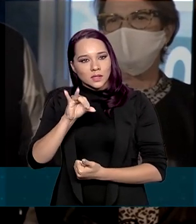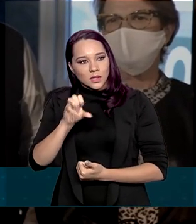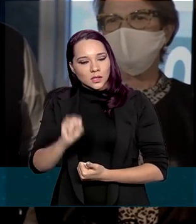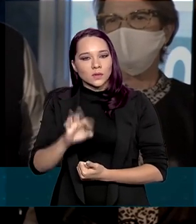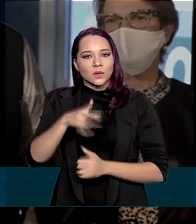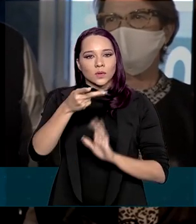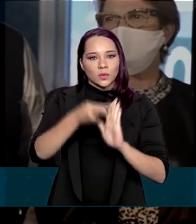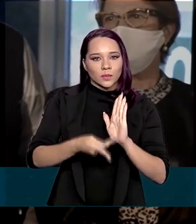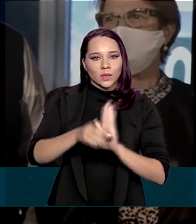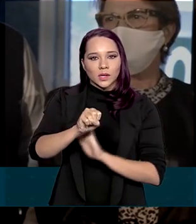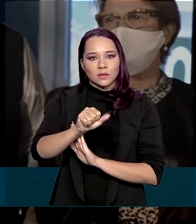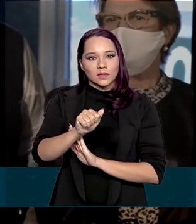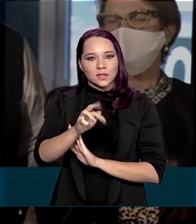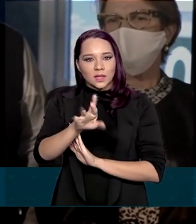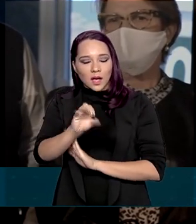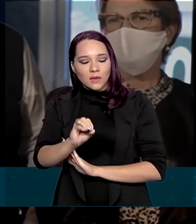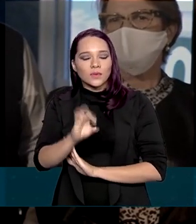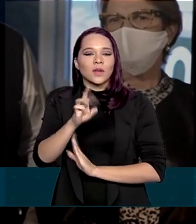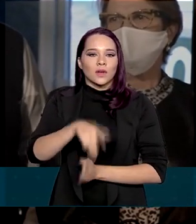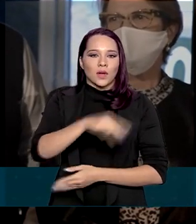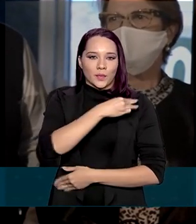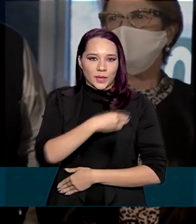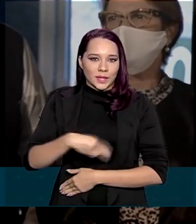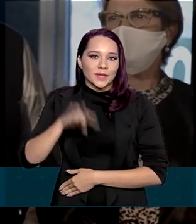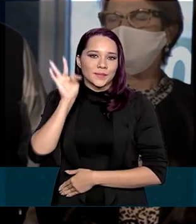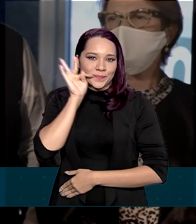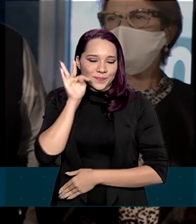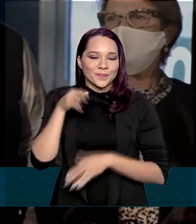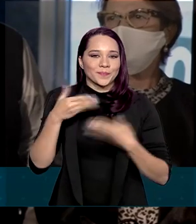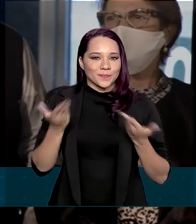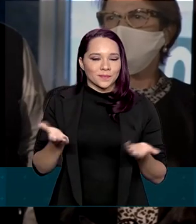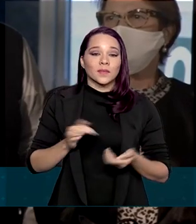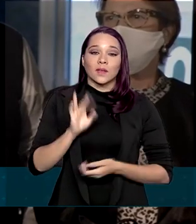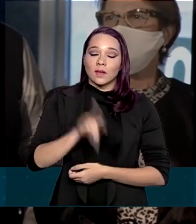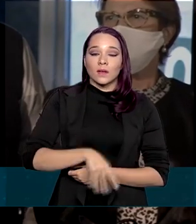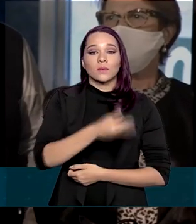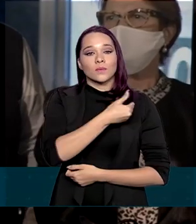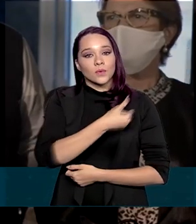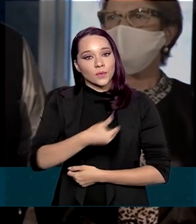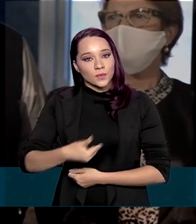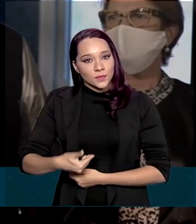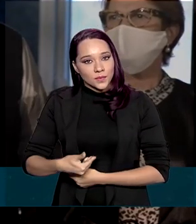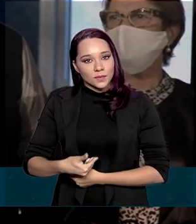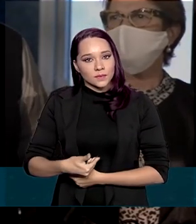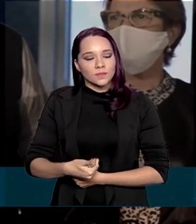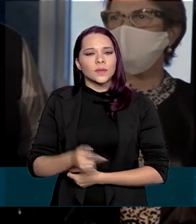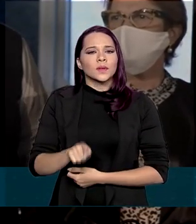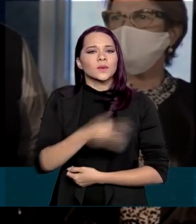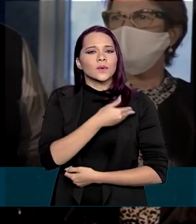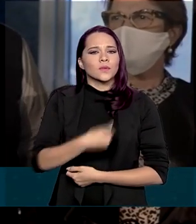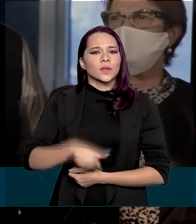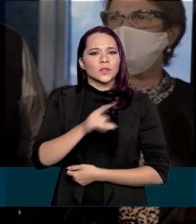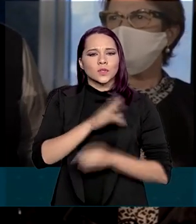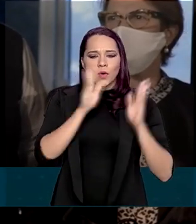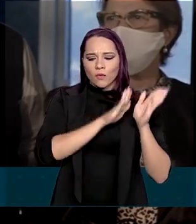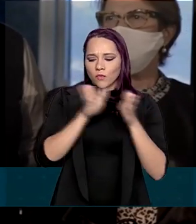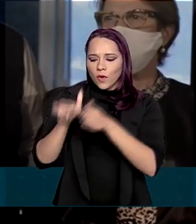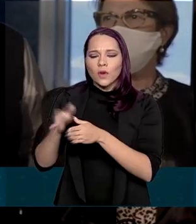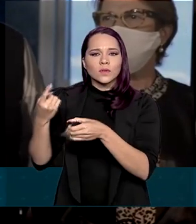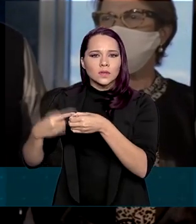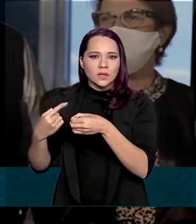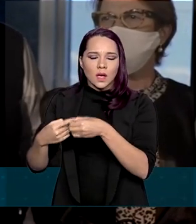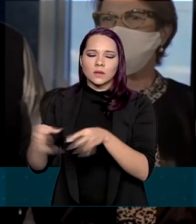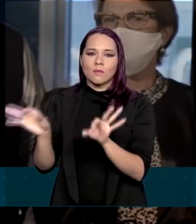plano Safra, com a ministra, enfim. É um governo que não é só voltado para o urbano,